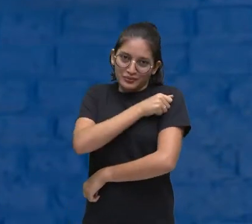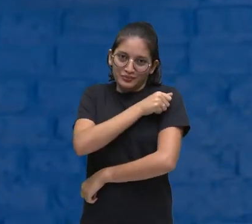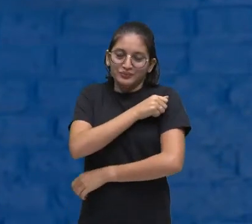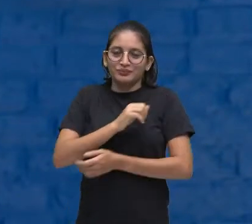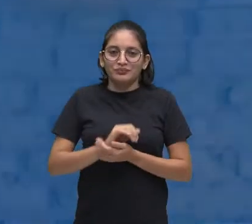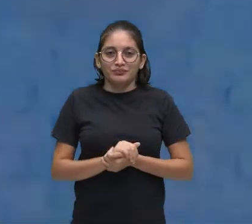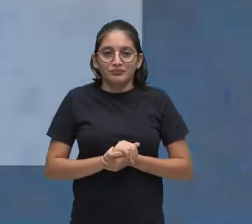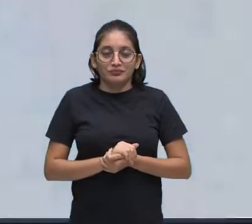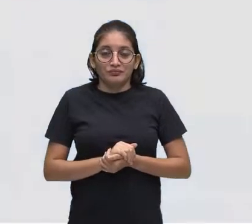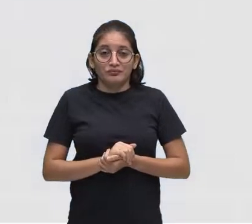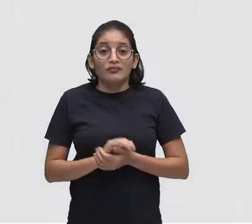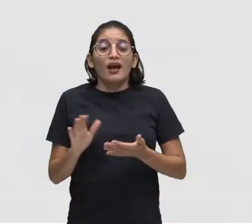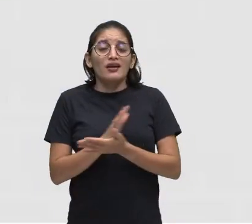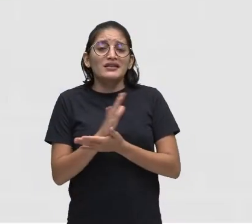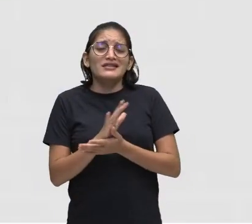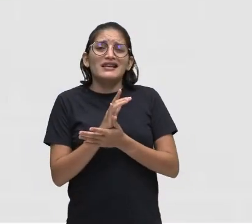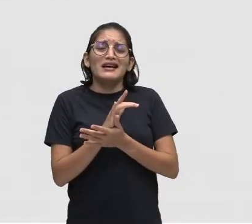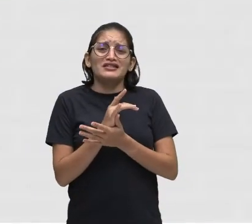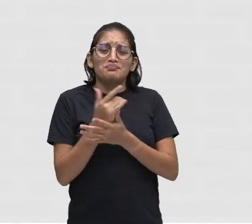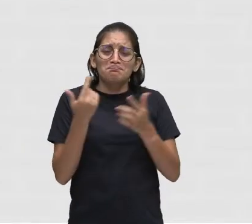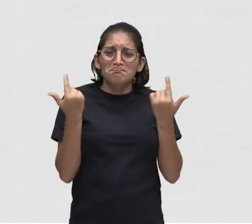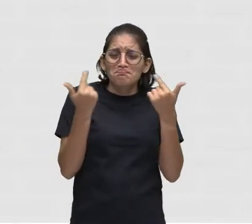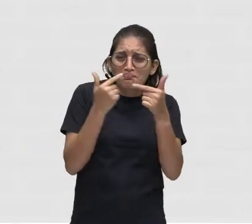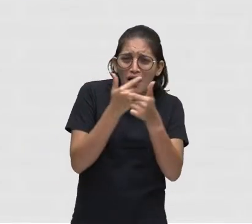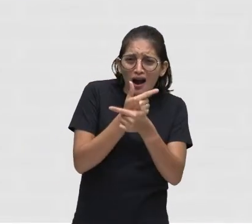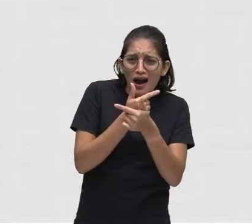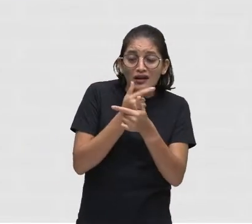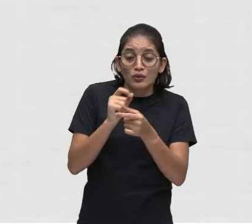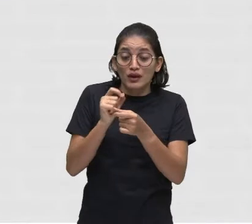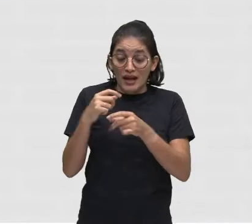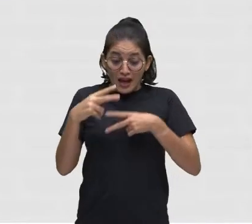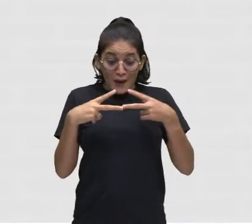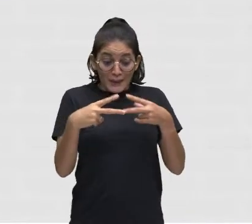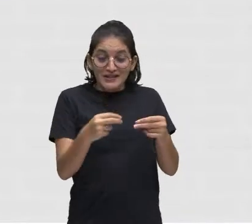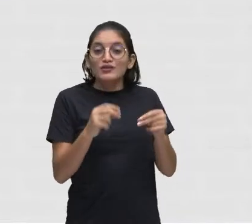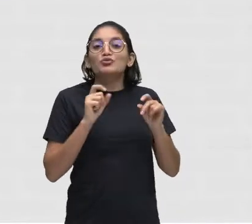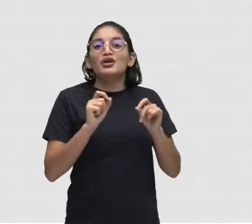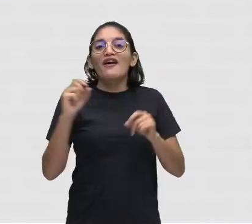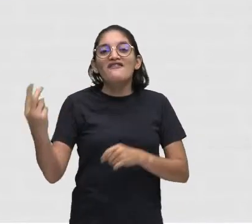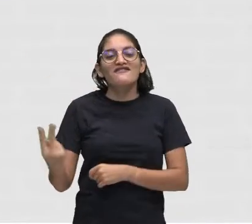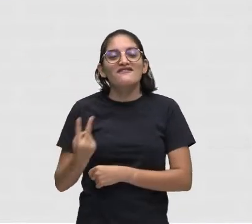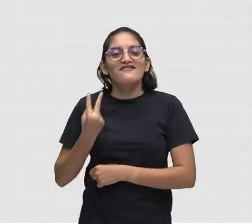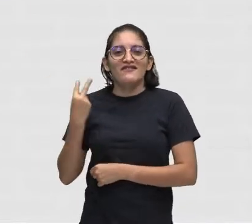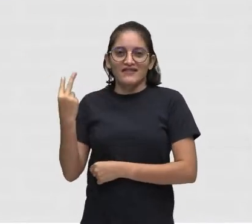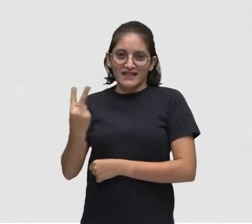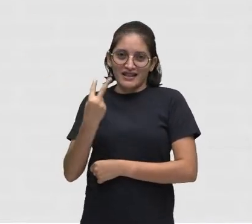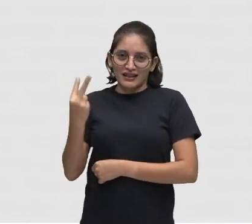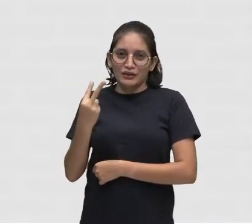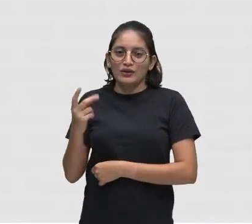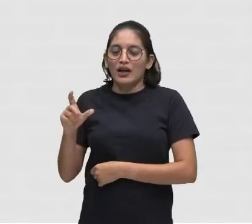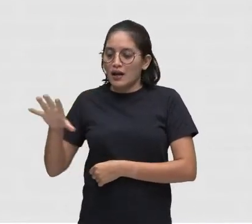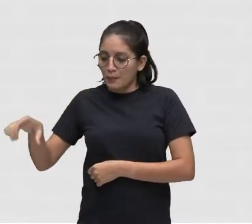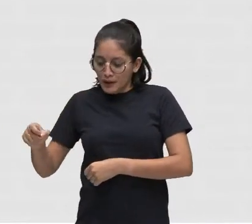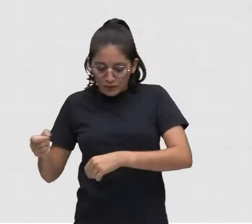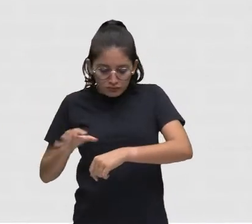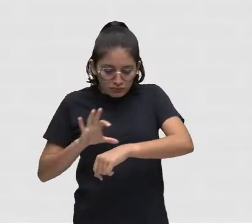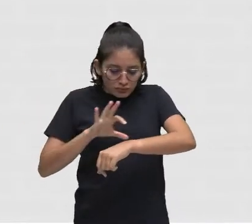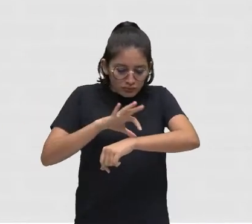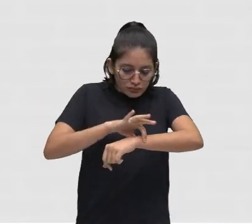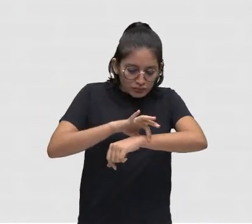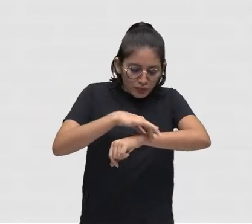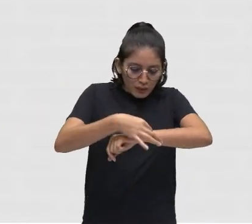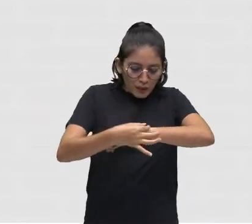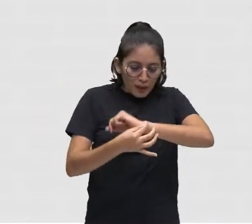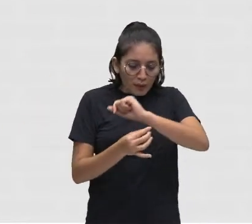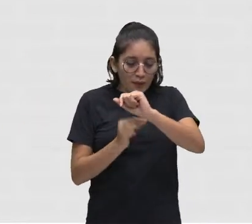das piadas, ela disse que o presente era muito precioso e pôs a pulseira no braço e um